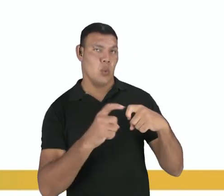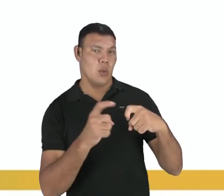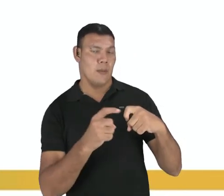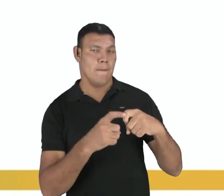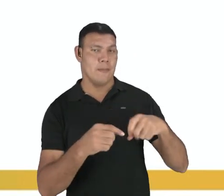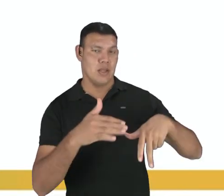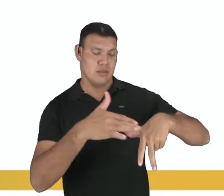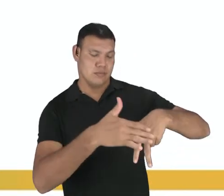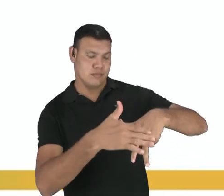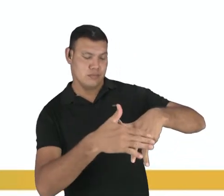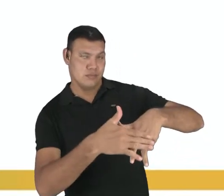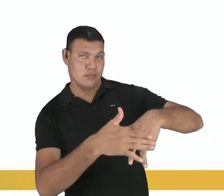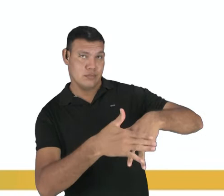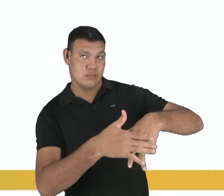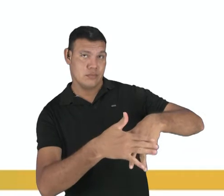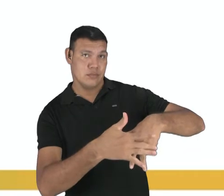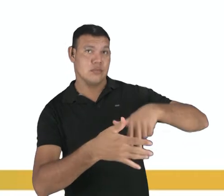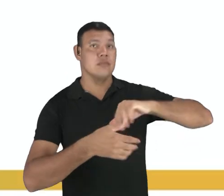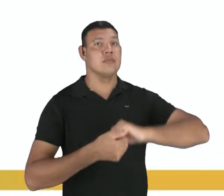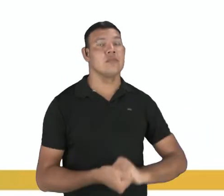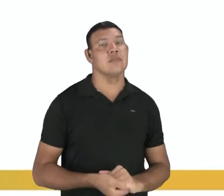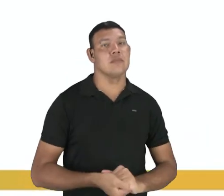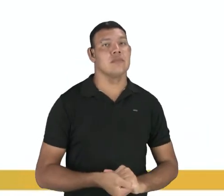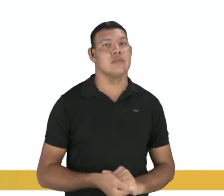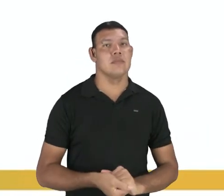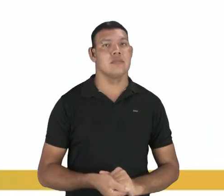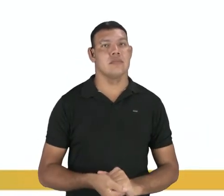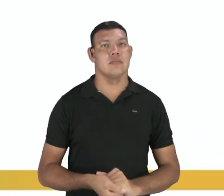and fried food.